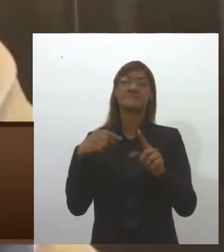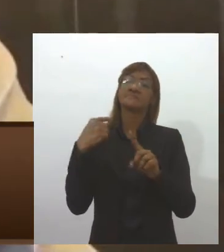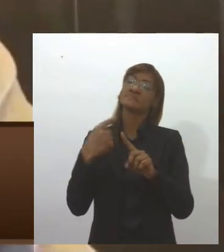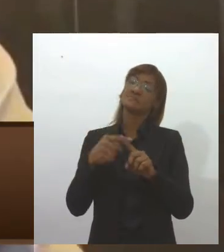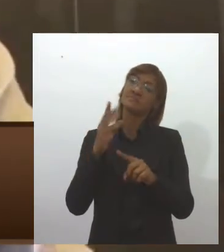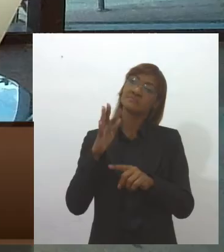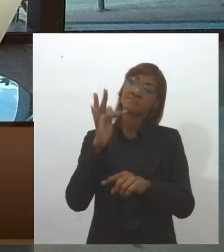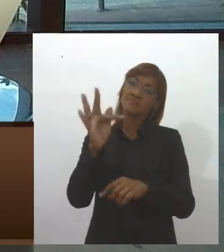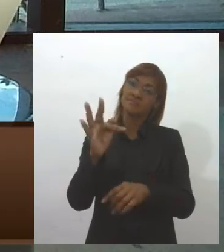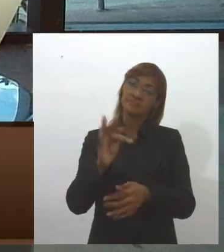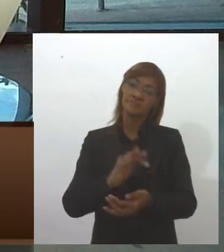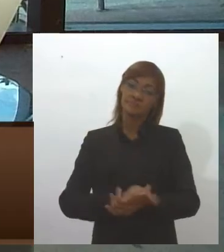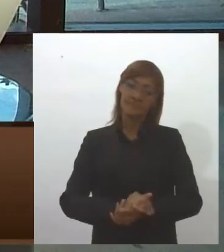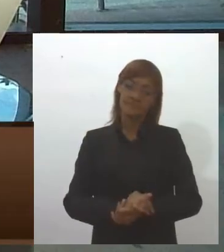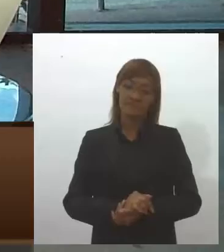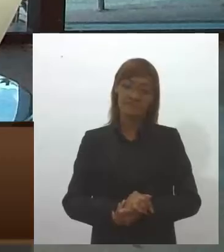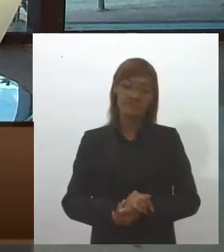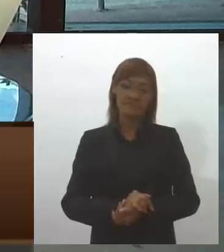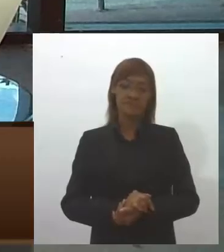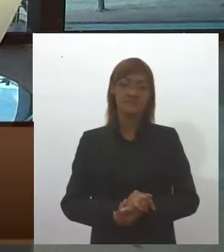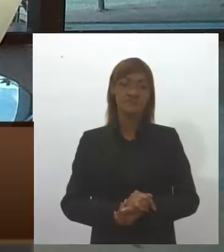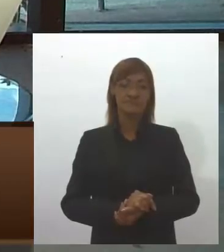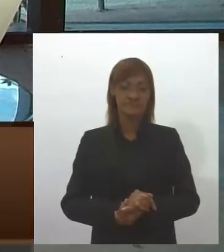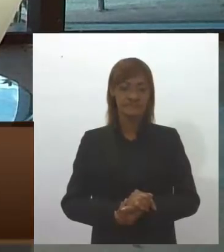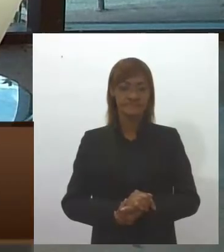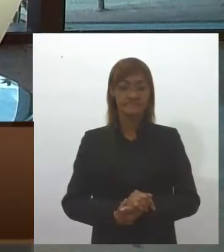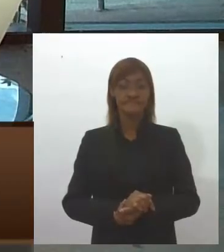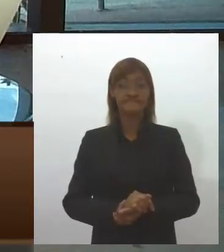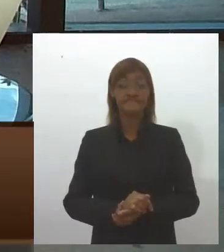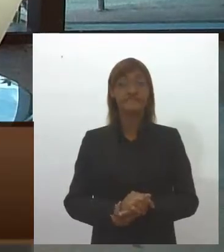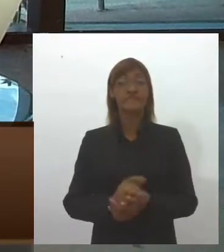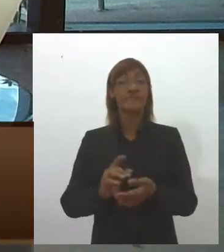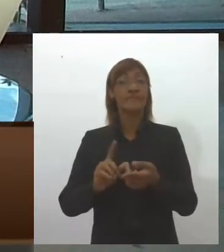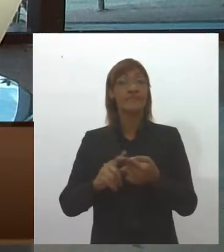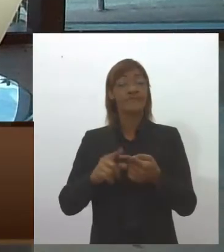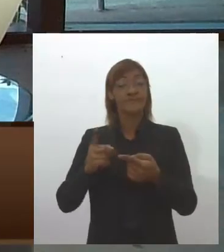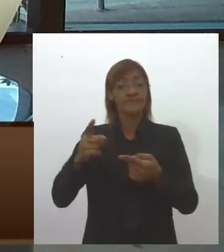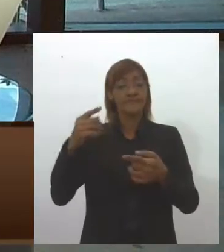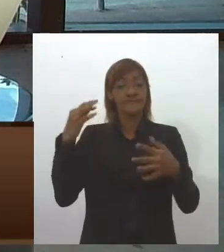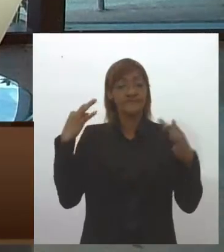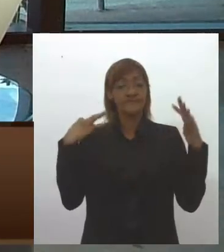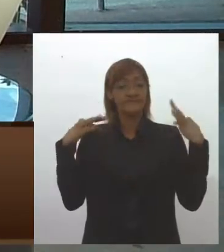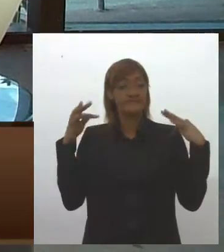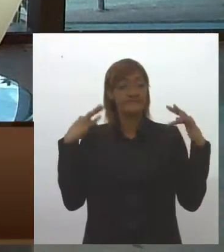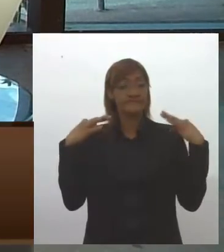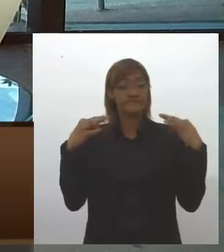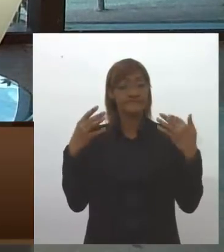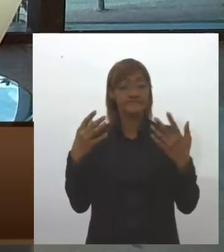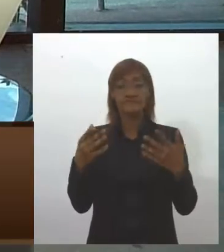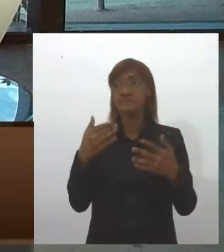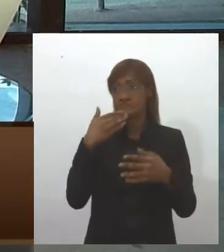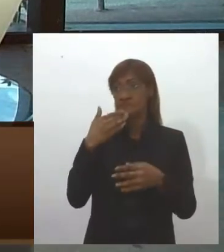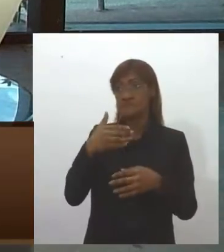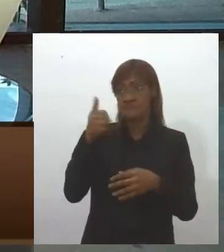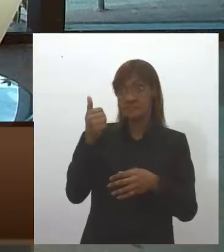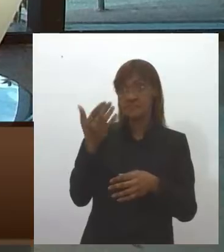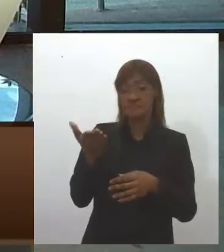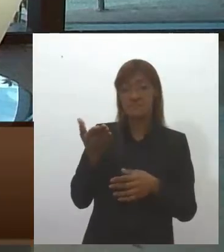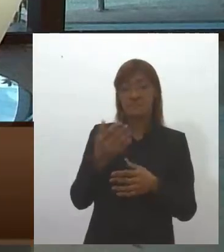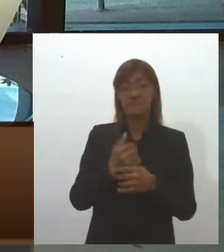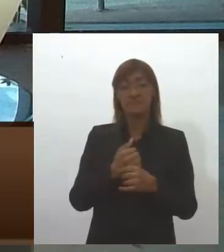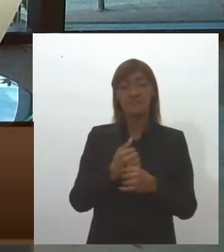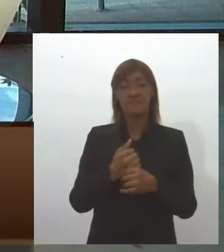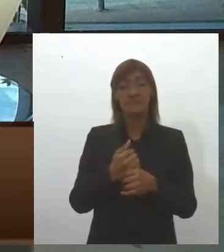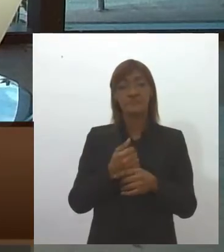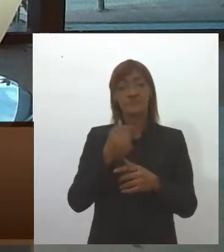futuro. Presidente, inclusive o turismo de negócio, ele é muito mais rentável, muito mais, ele movimenta muito mais